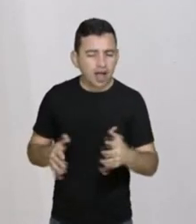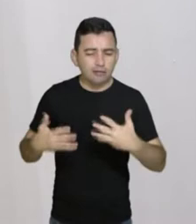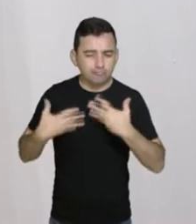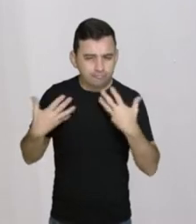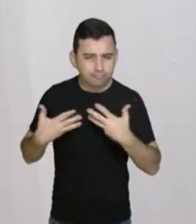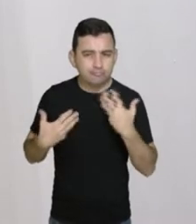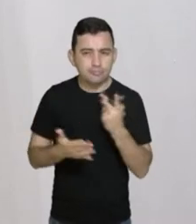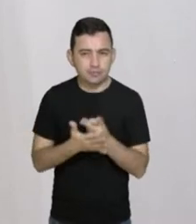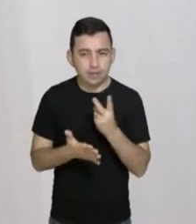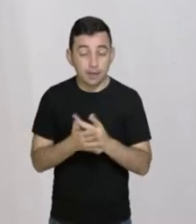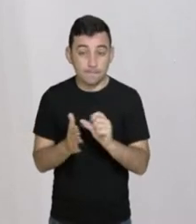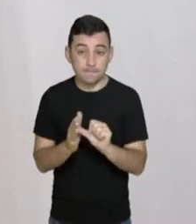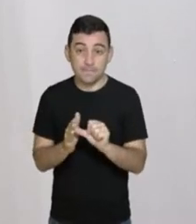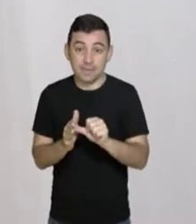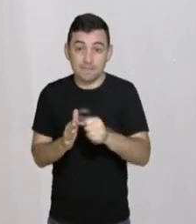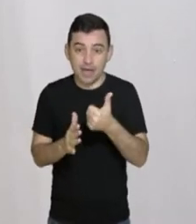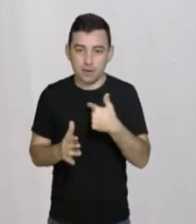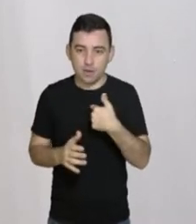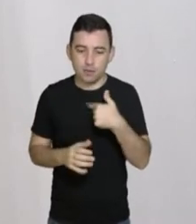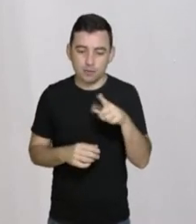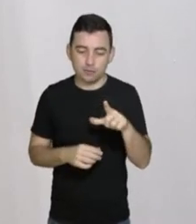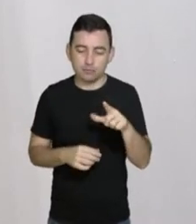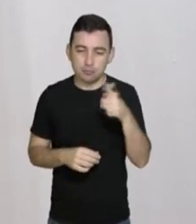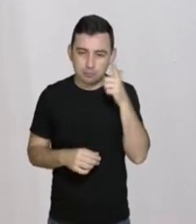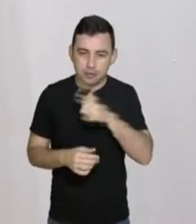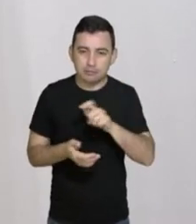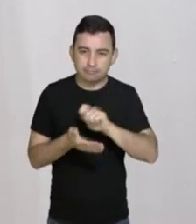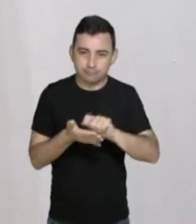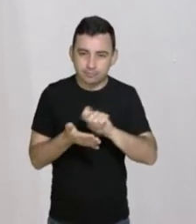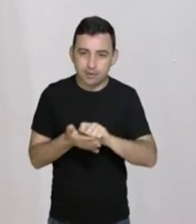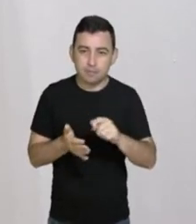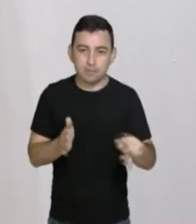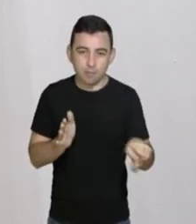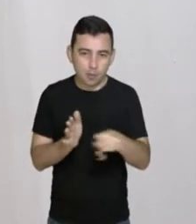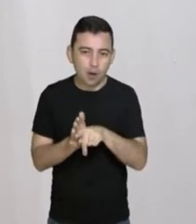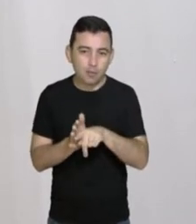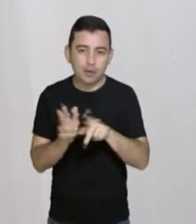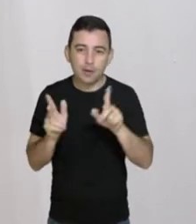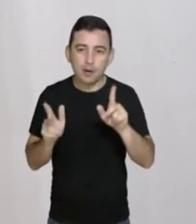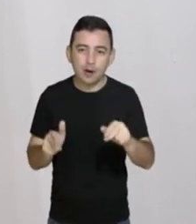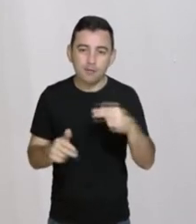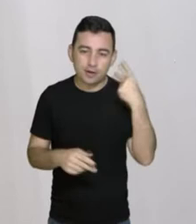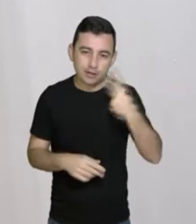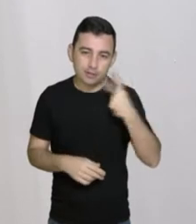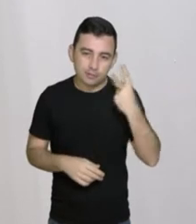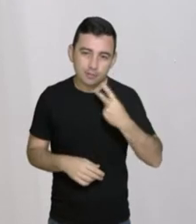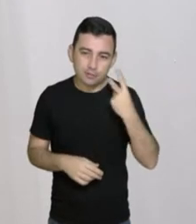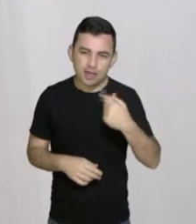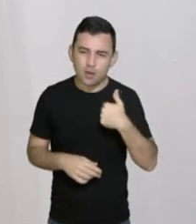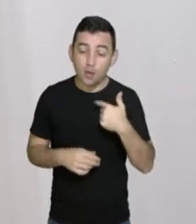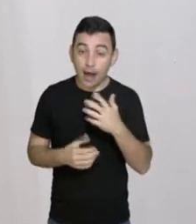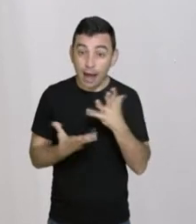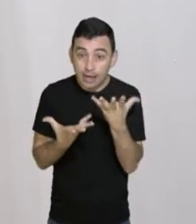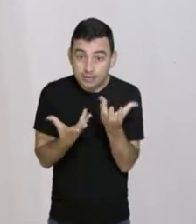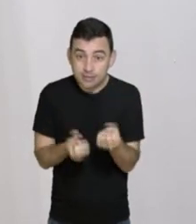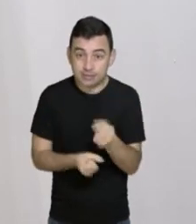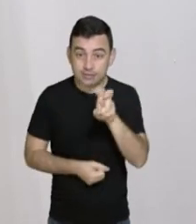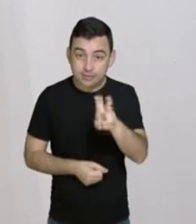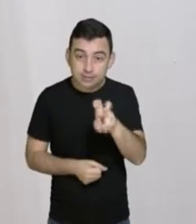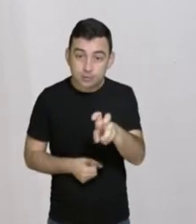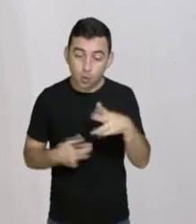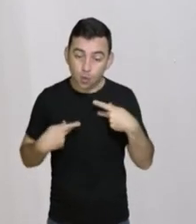minha primeira eleição como vereador. Aceitei, sim, o convite e participei de uma belíssima